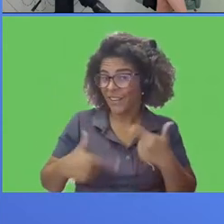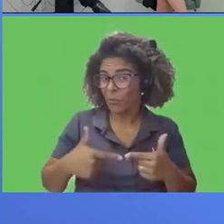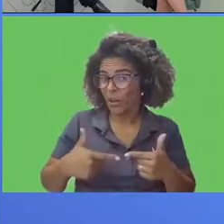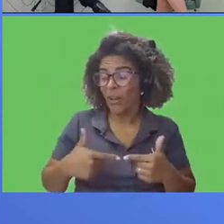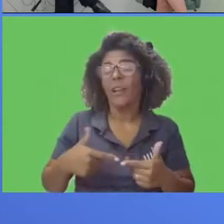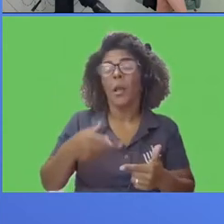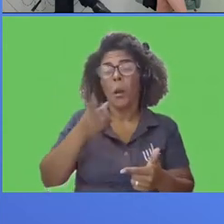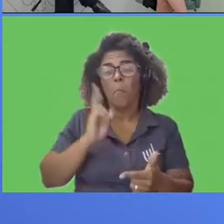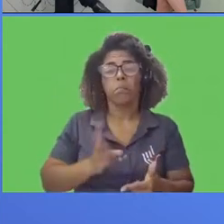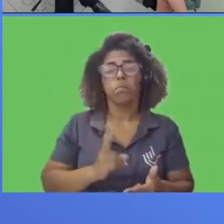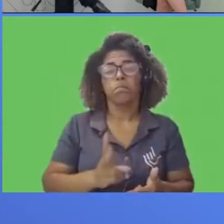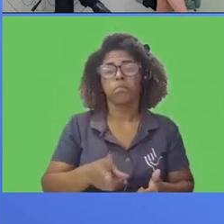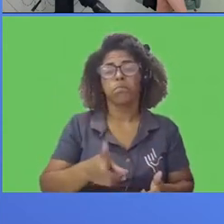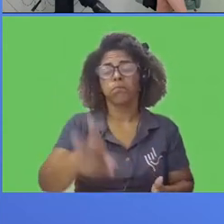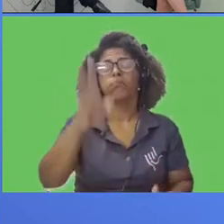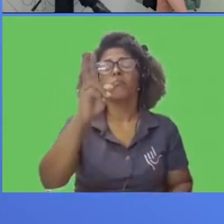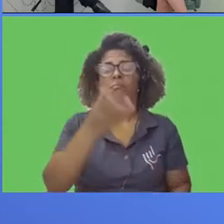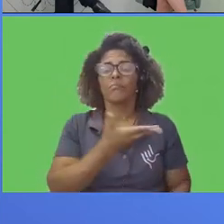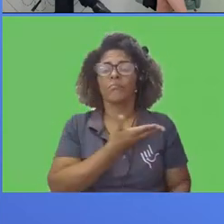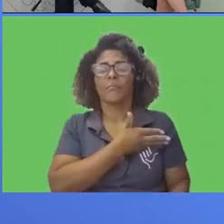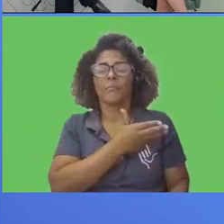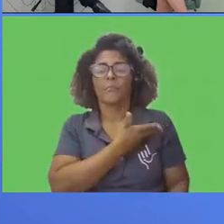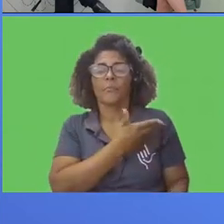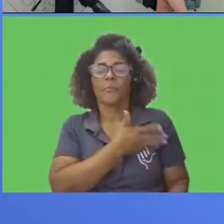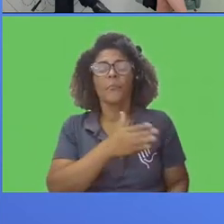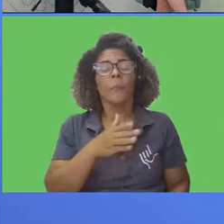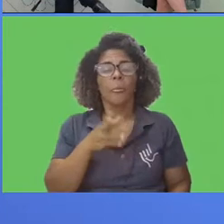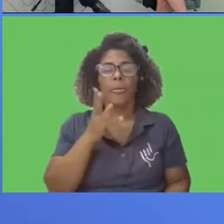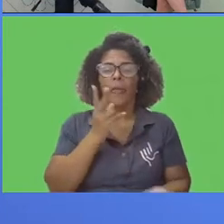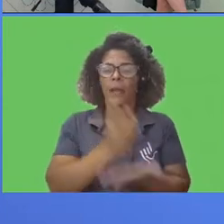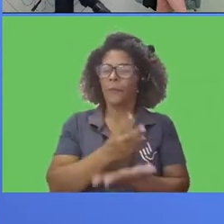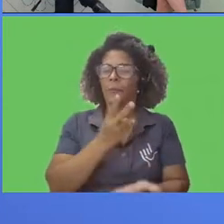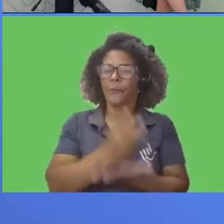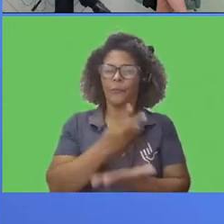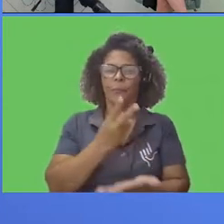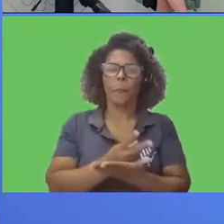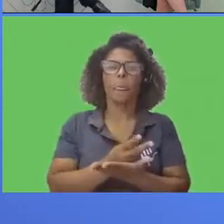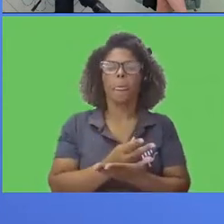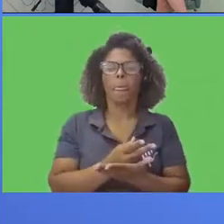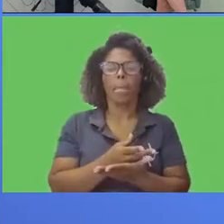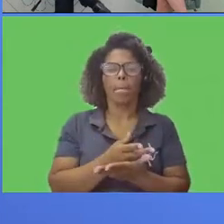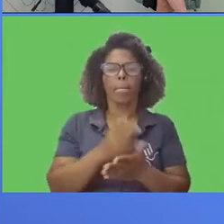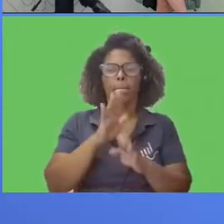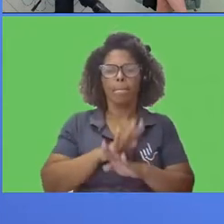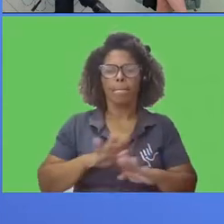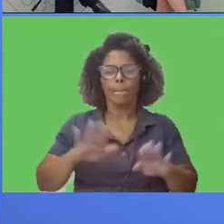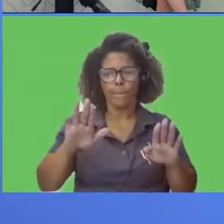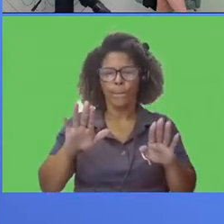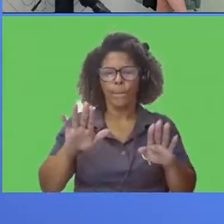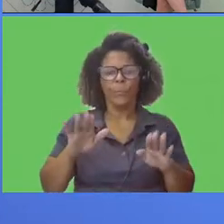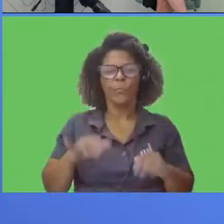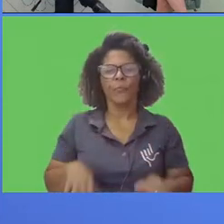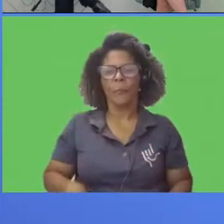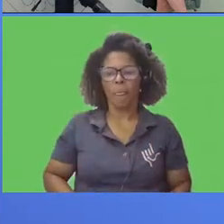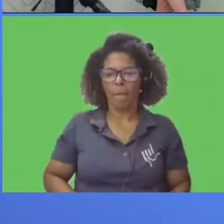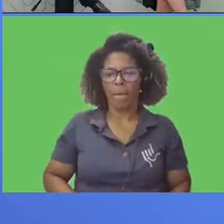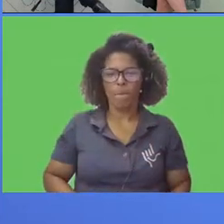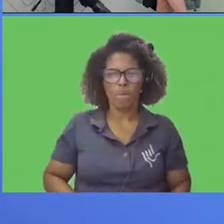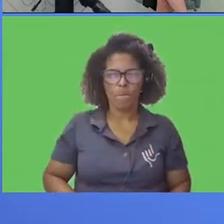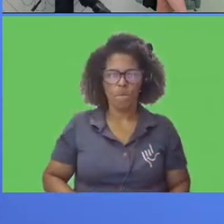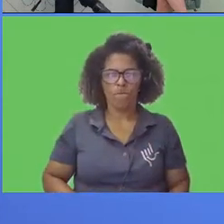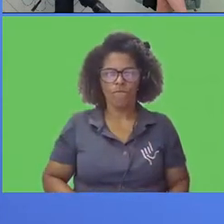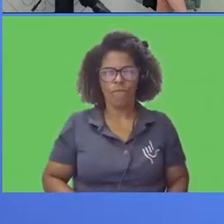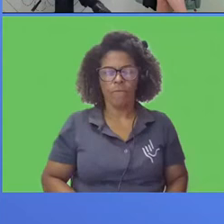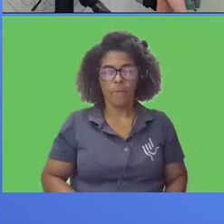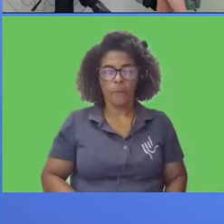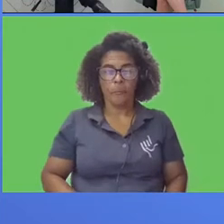mesmo assim tem muito tempo que ela sofre, continua sofrendo discriminação, continua enfrentando